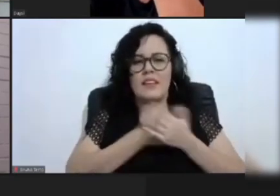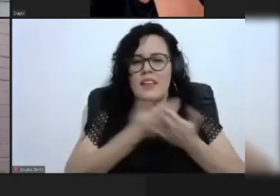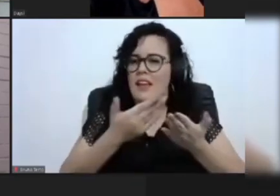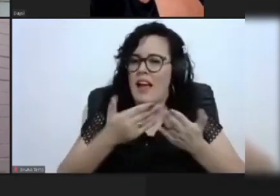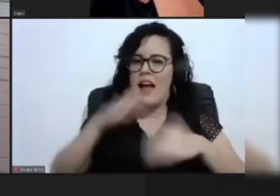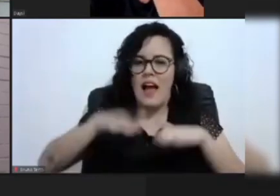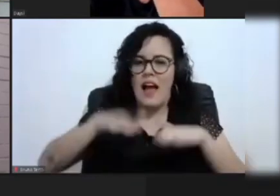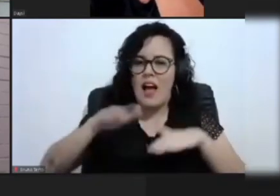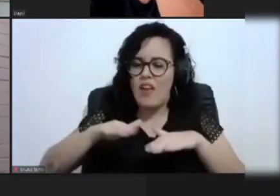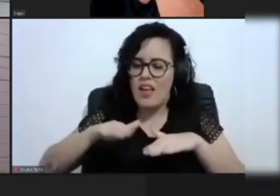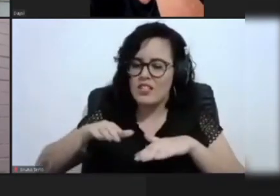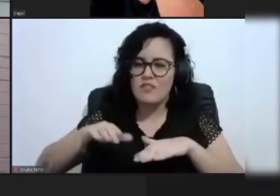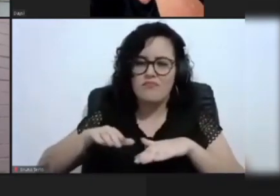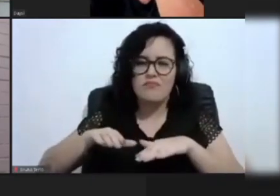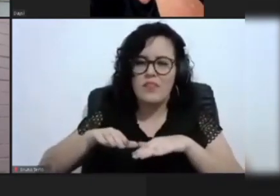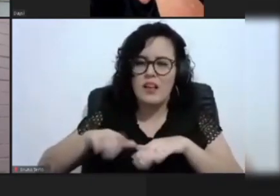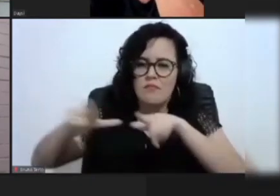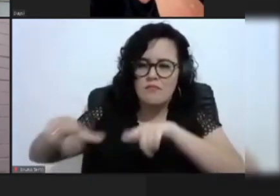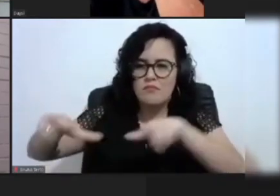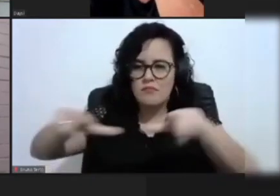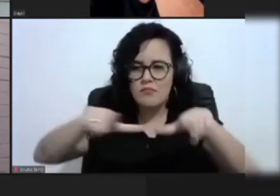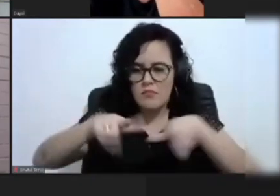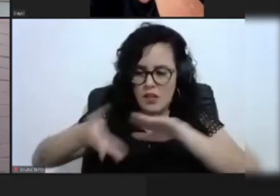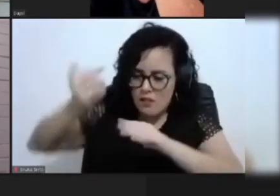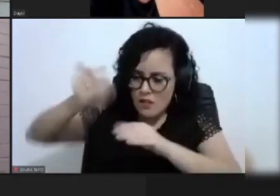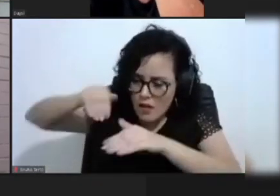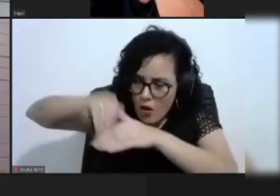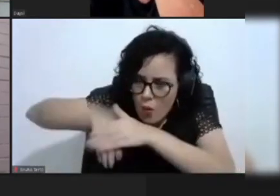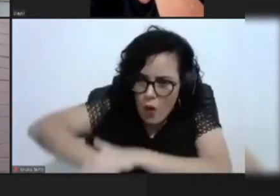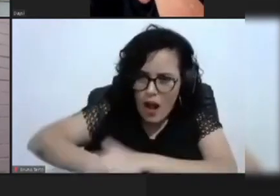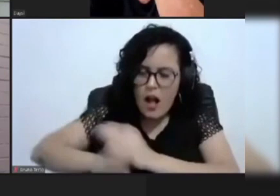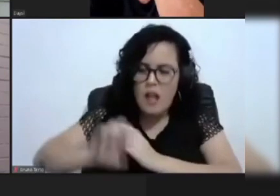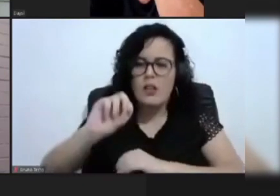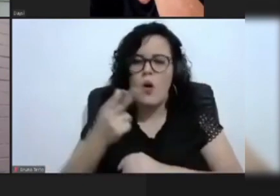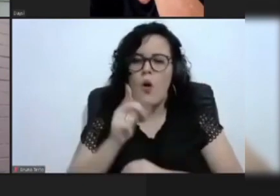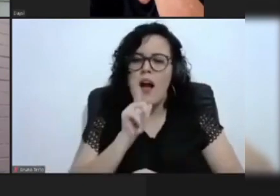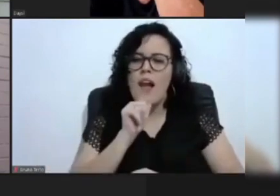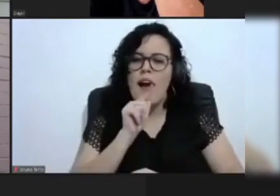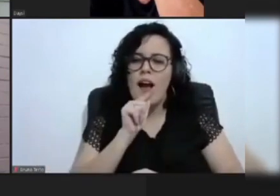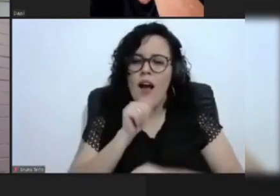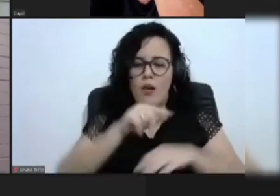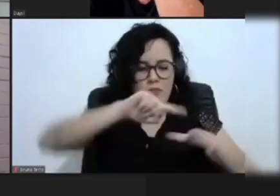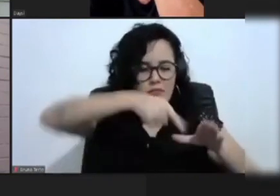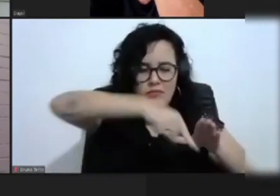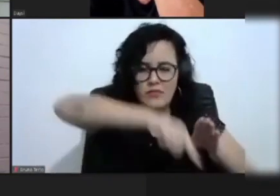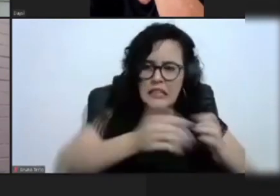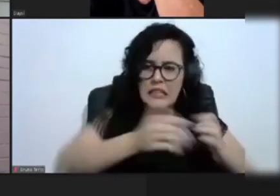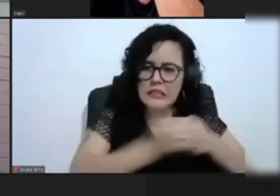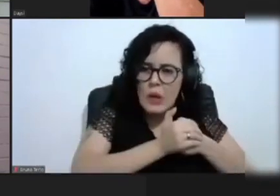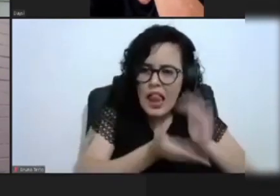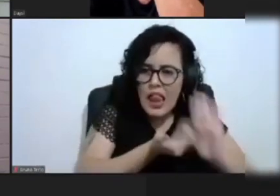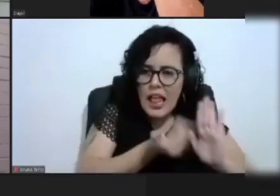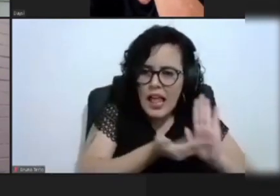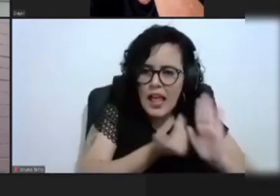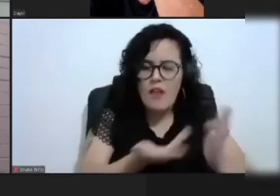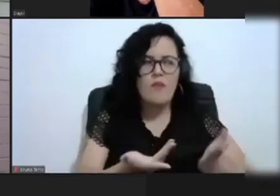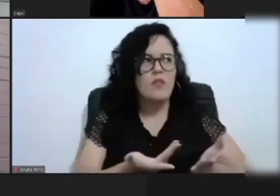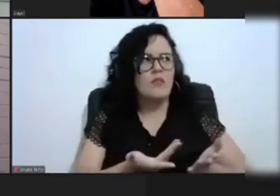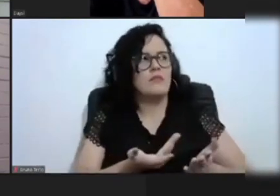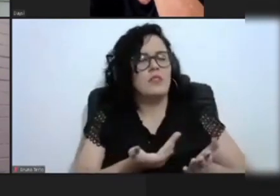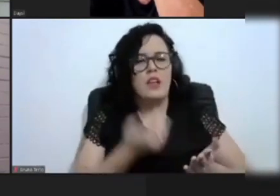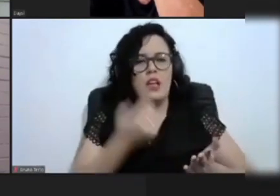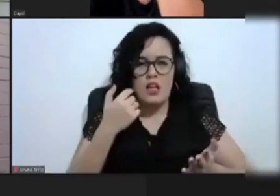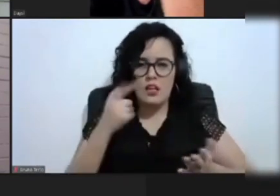piso, em poço desativado de água, poço artesiano. Eu já ouvi várias histórias como